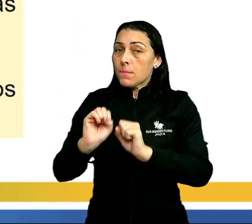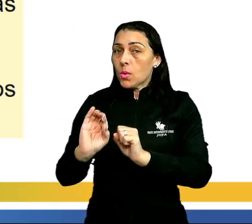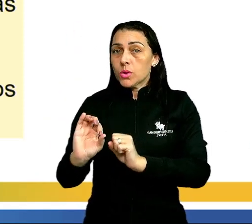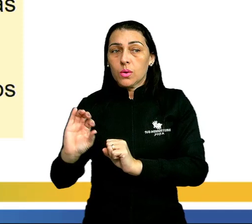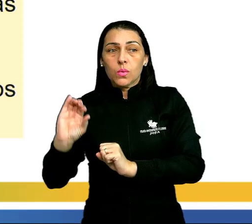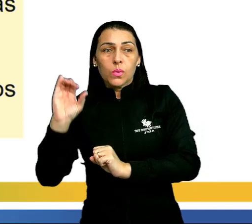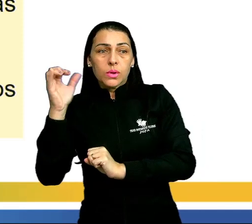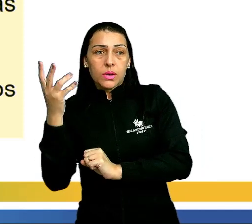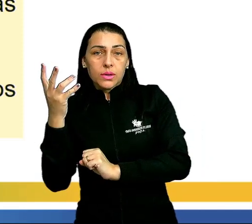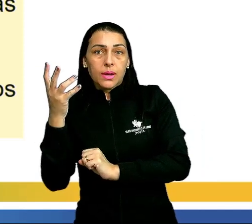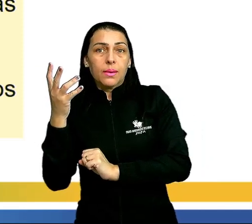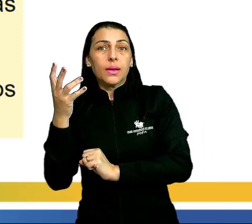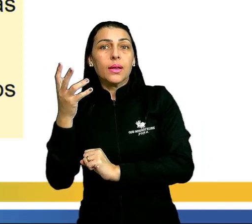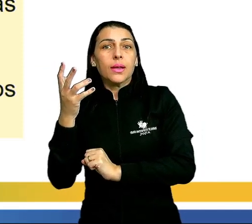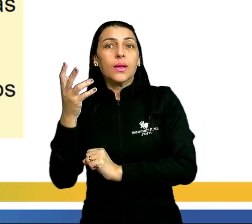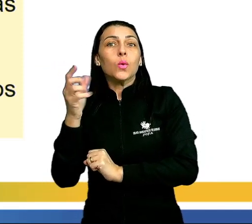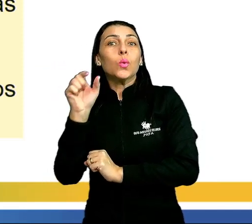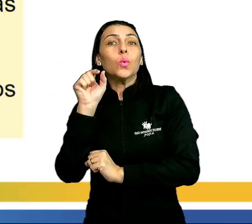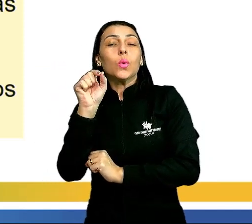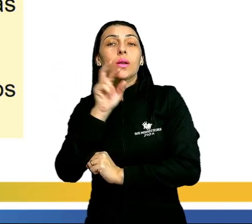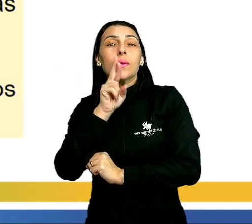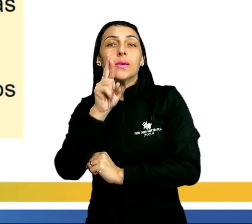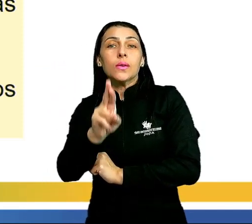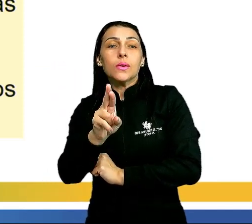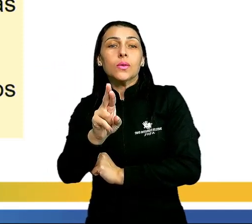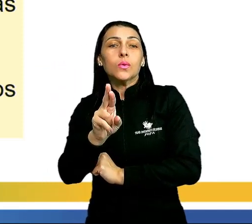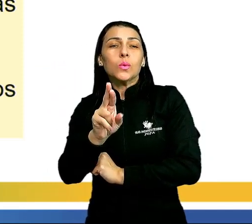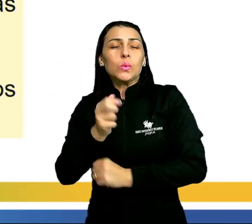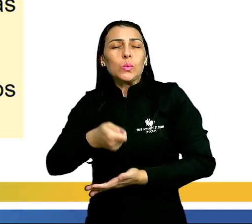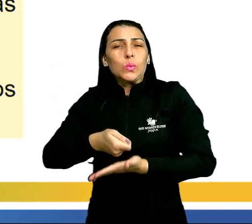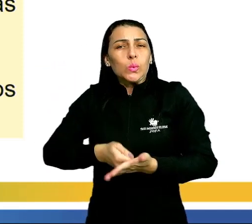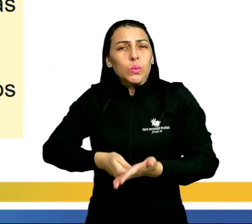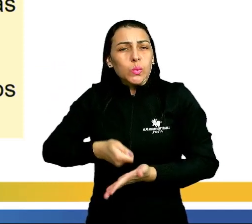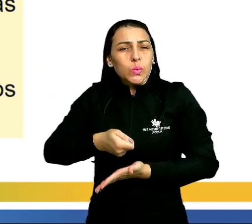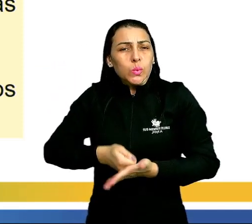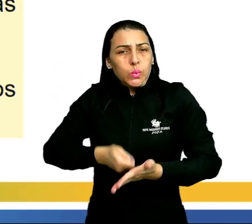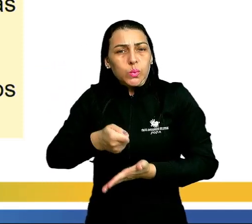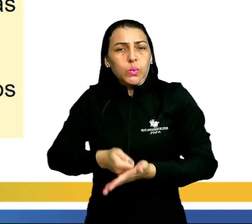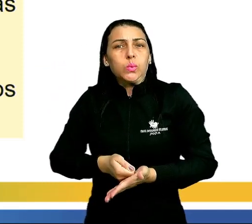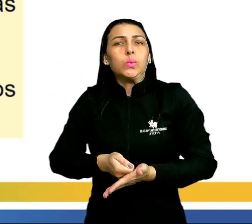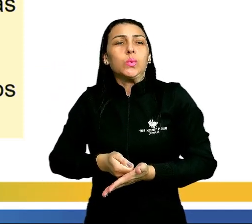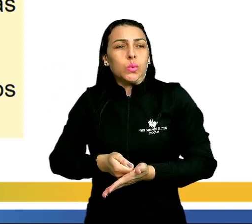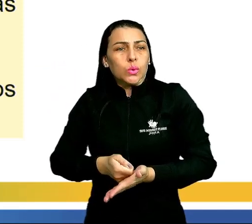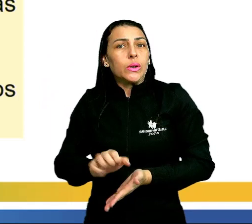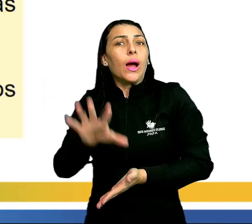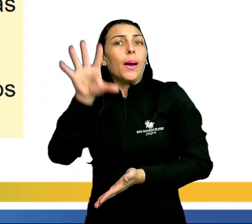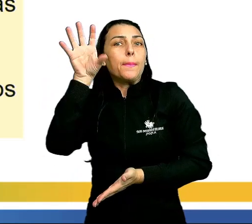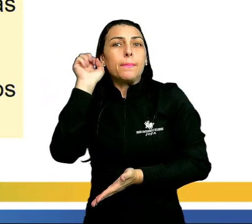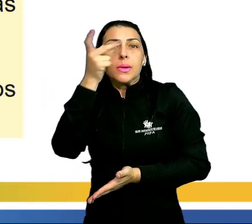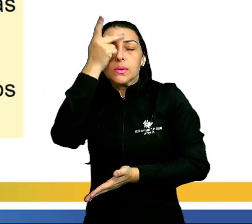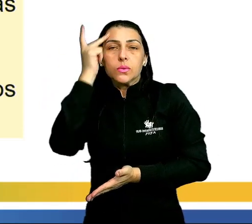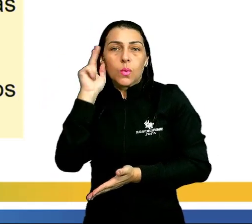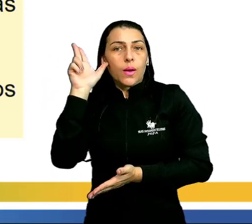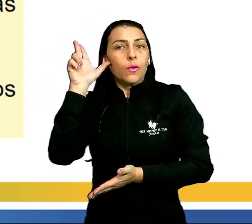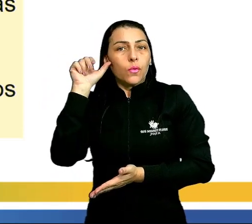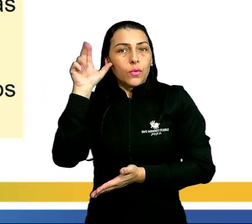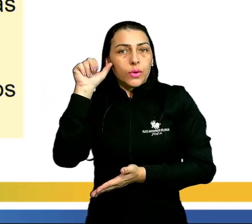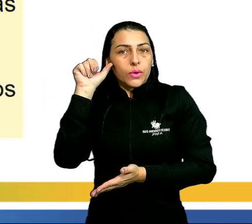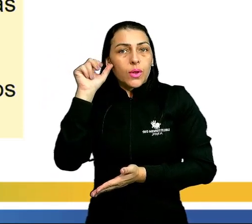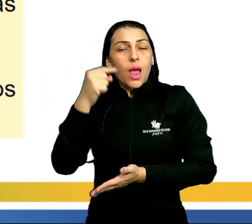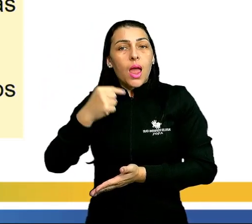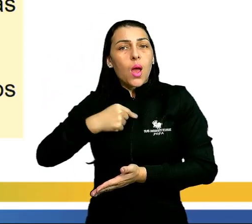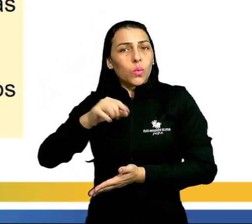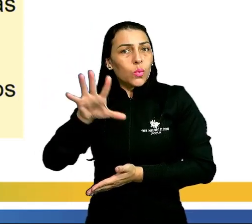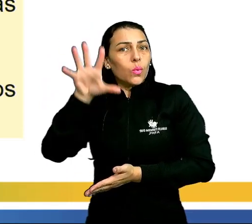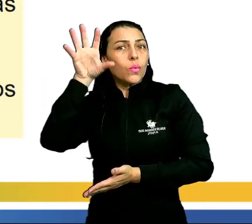passar despercebido, e que resulta numa pressão, numa persuasão daquele que está ouvindo. Ou seja, eu sou